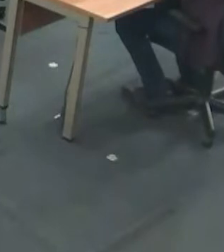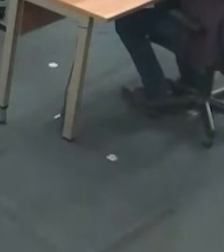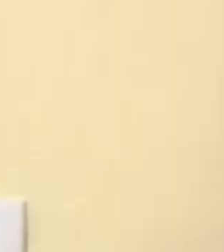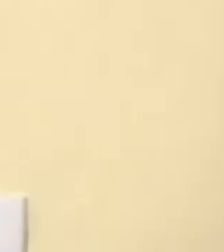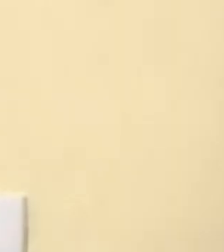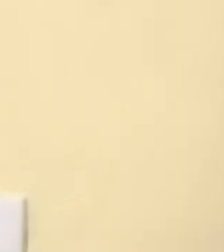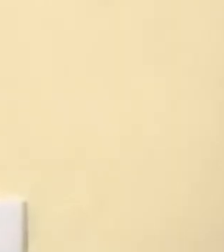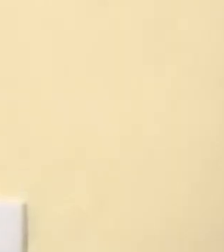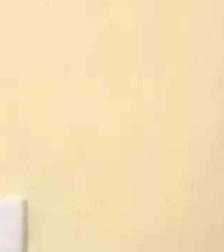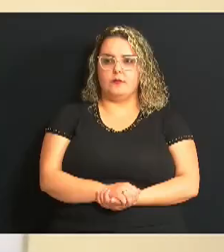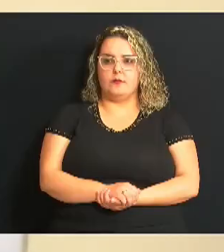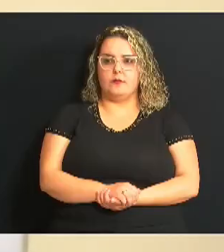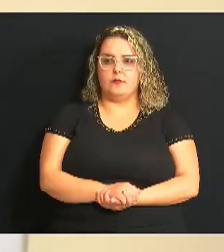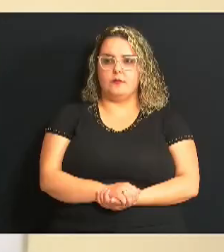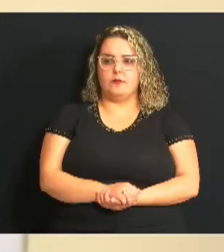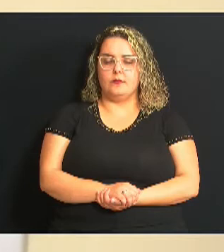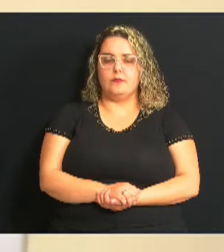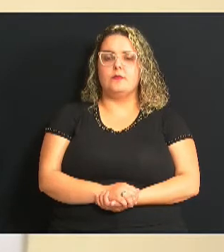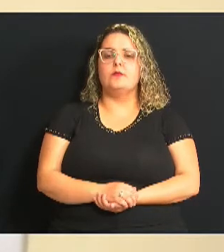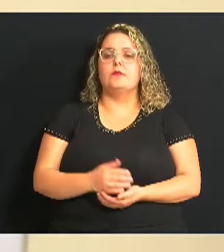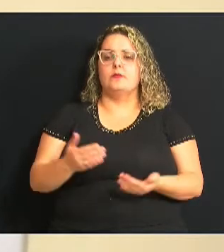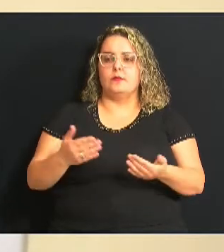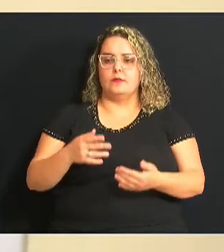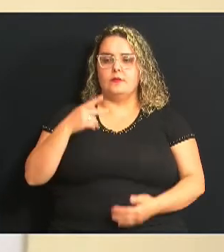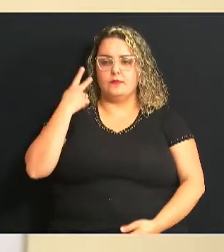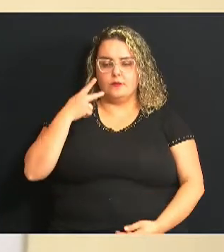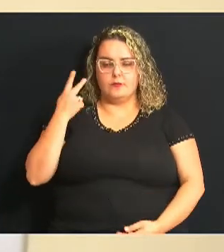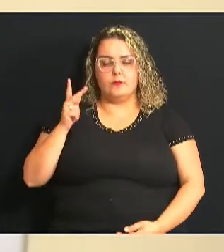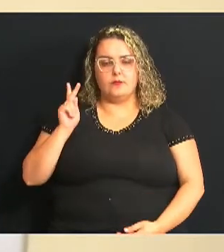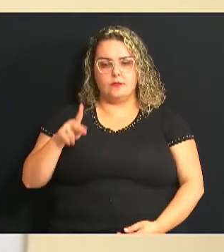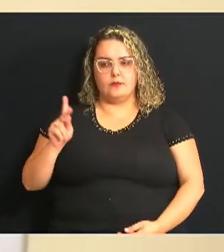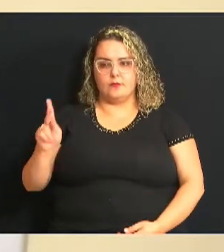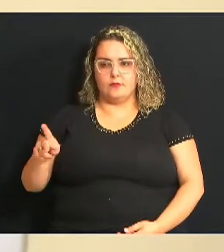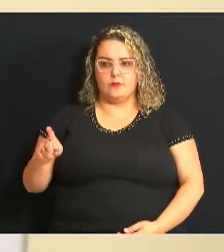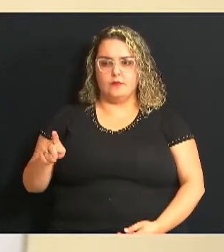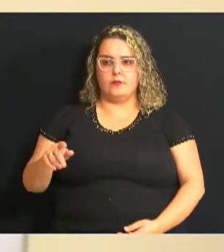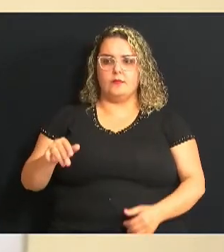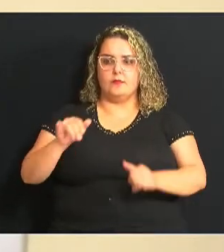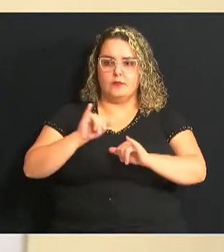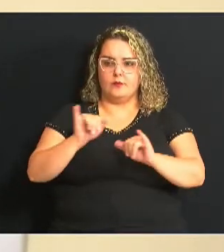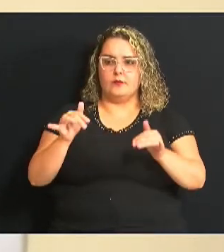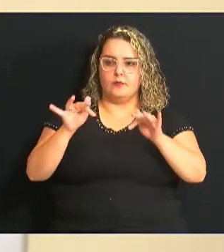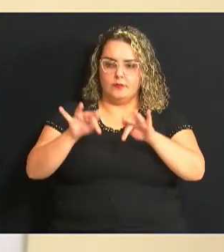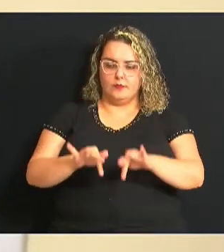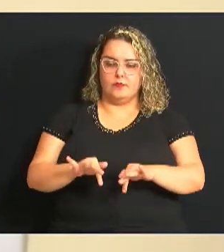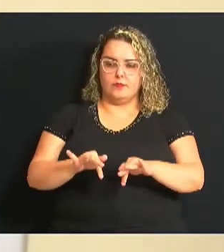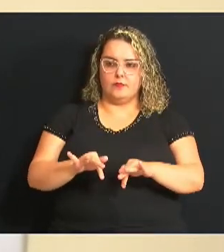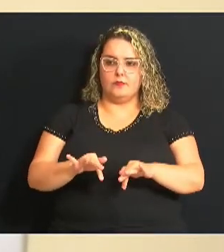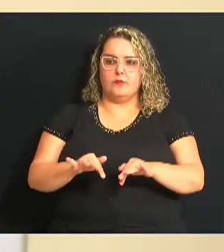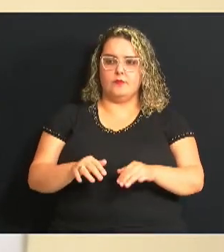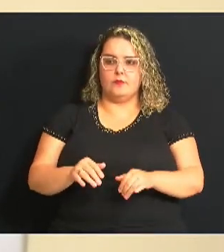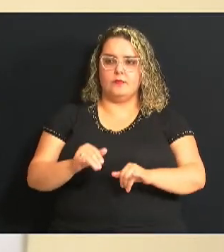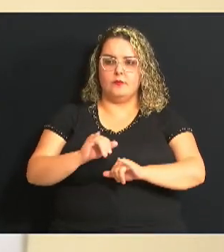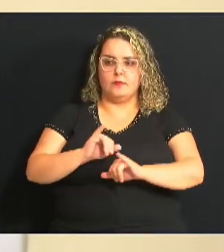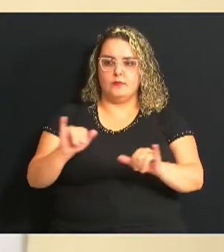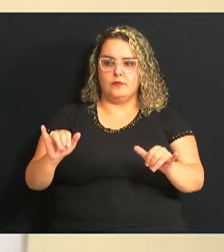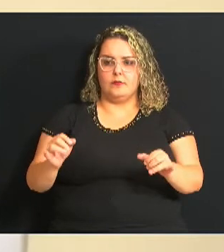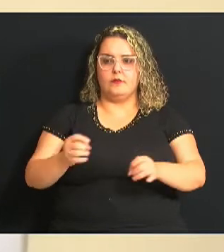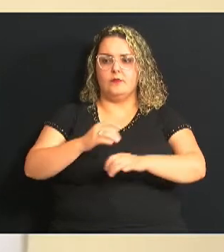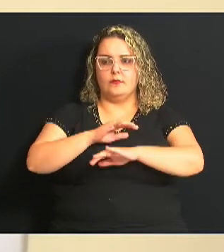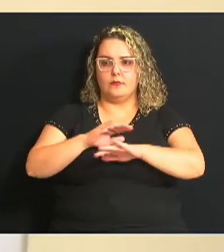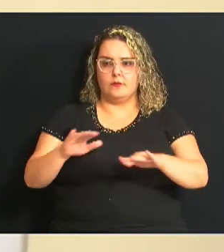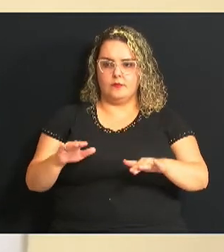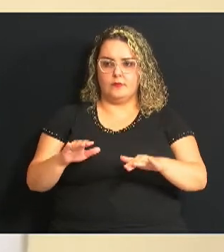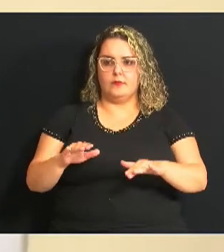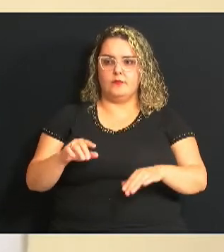Com a palavra, o vereador professor Alberto, para suas considerações finais e para declarar